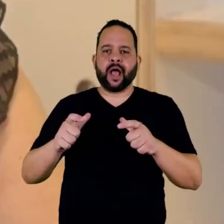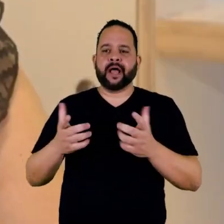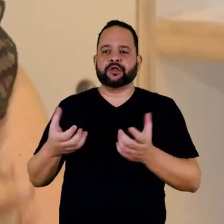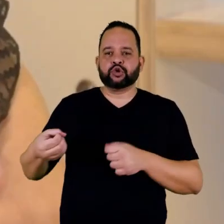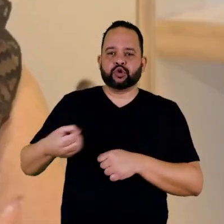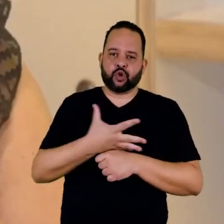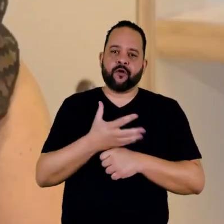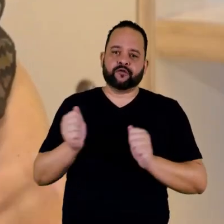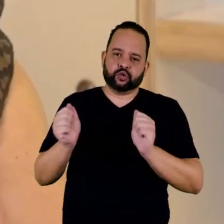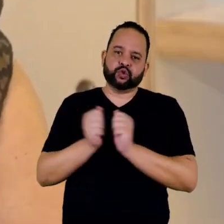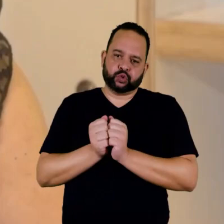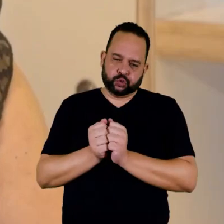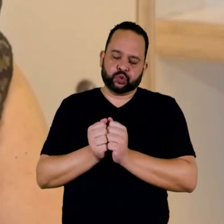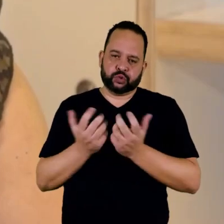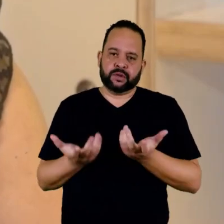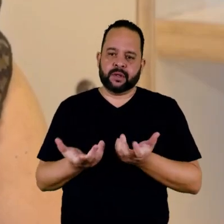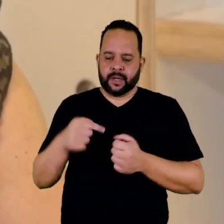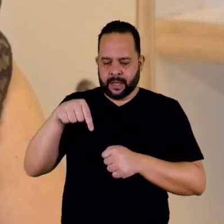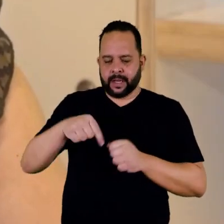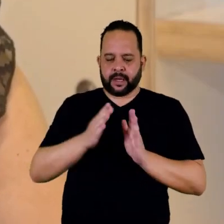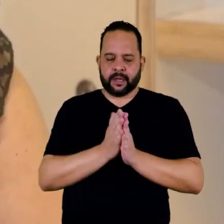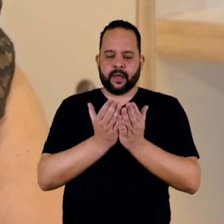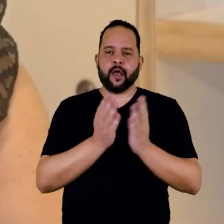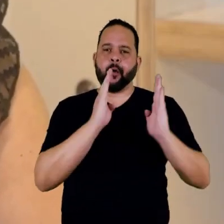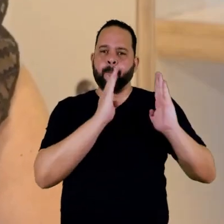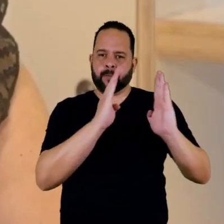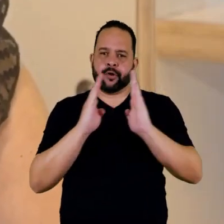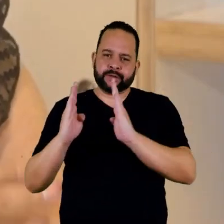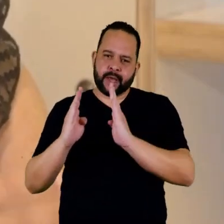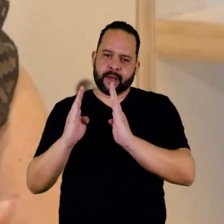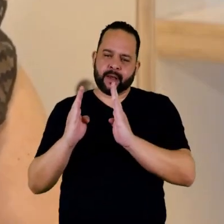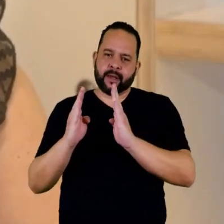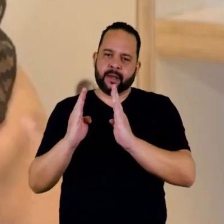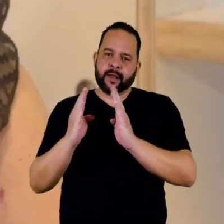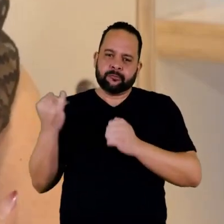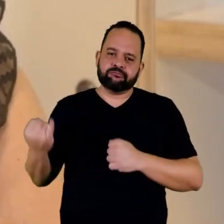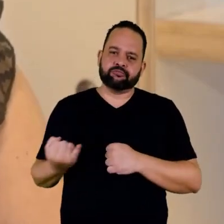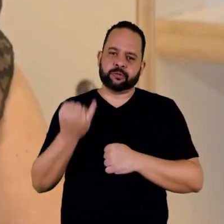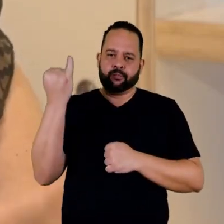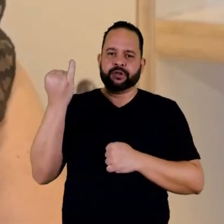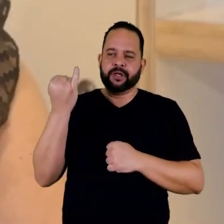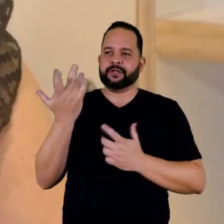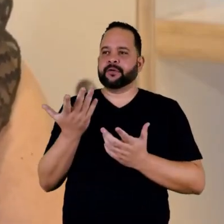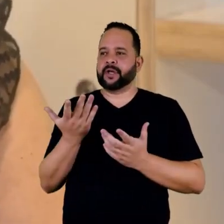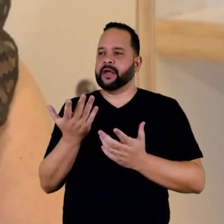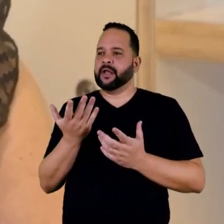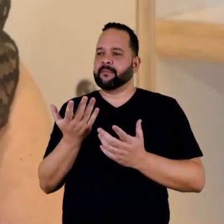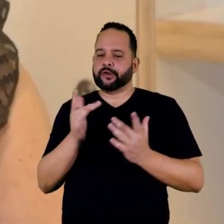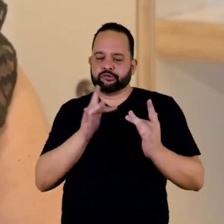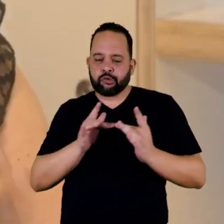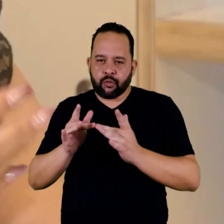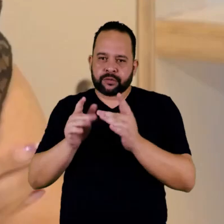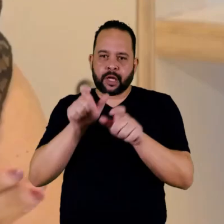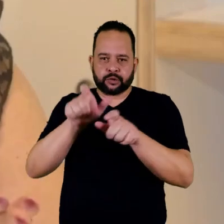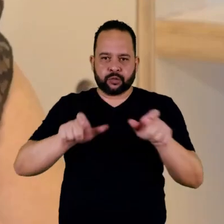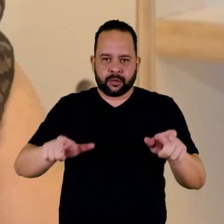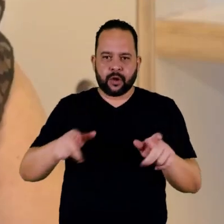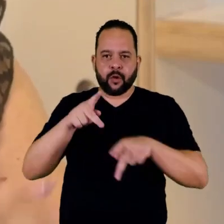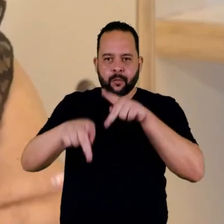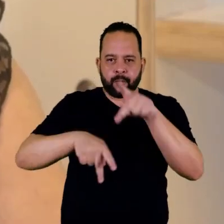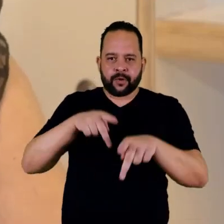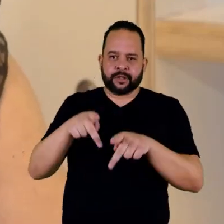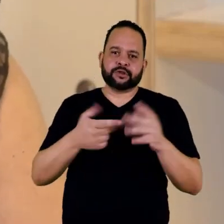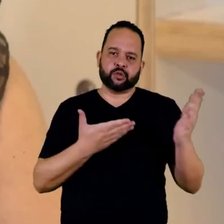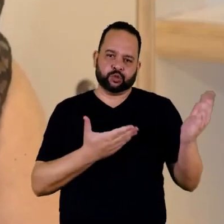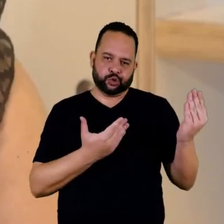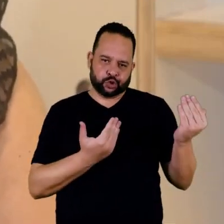né e obviamente a biblioteca ela tem aí uma função fundamental também de se aproximar do público né E aí um público